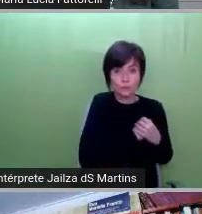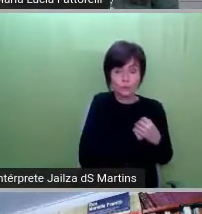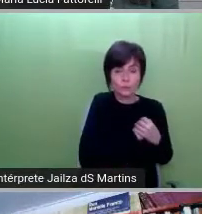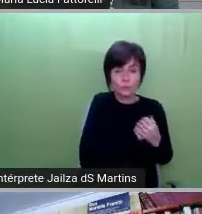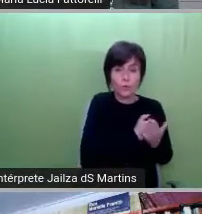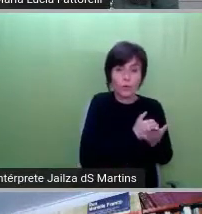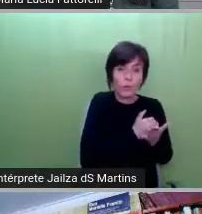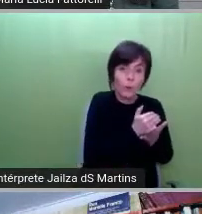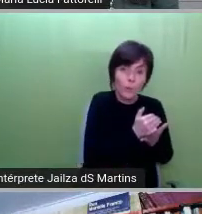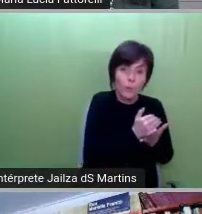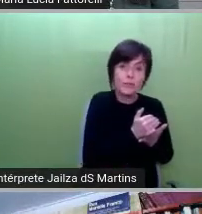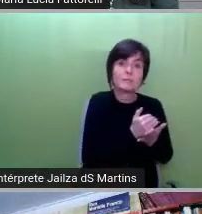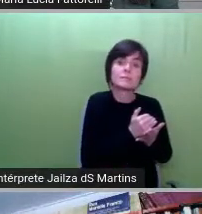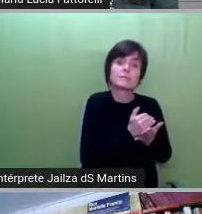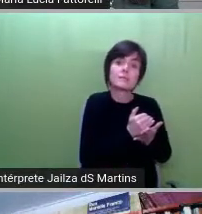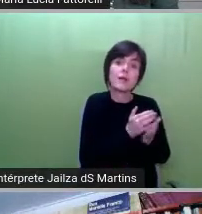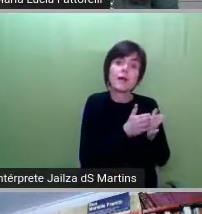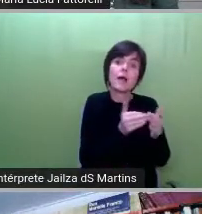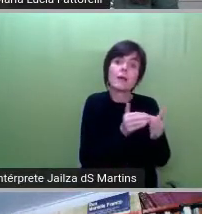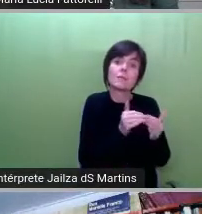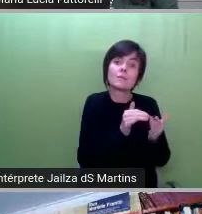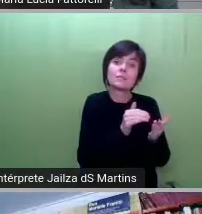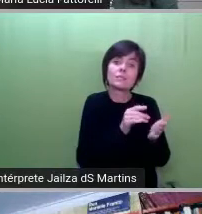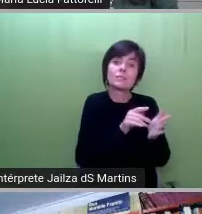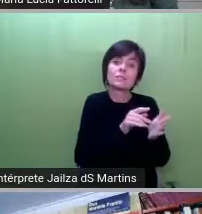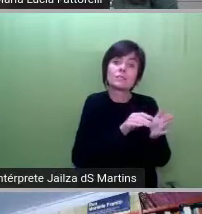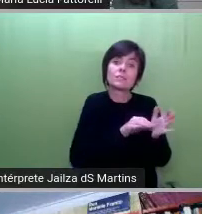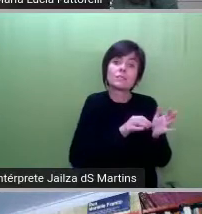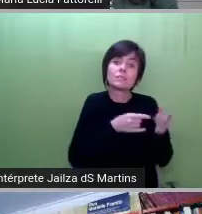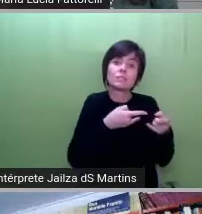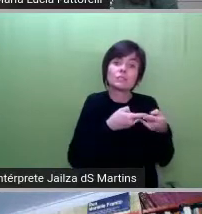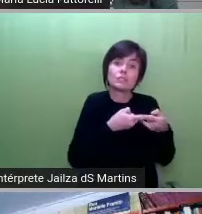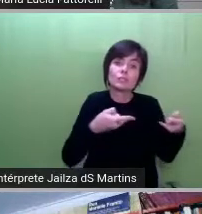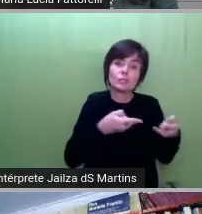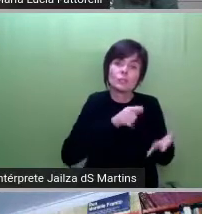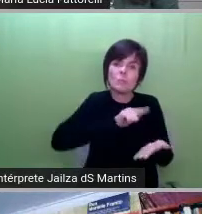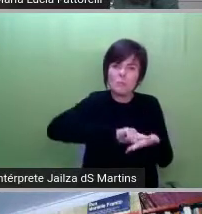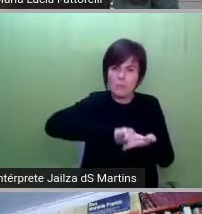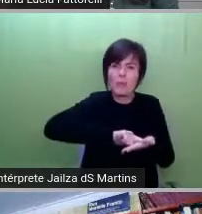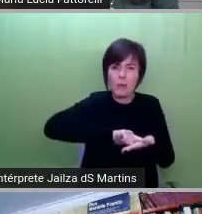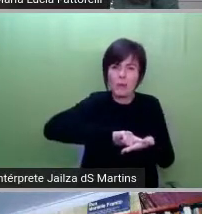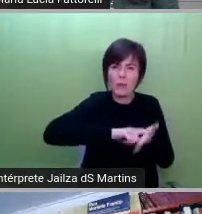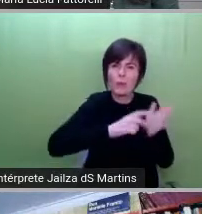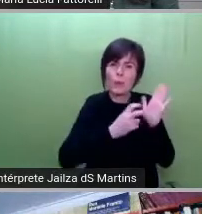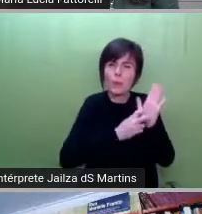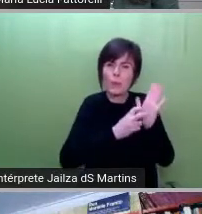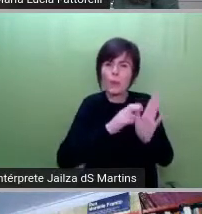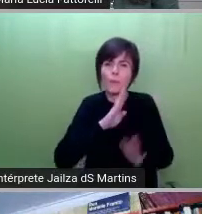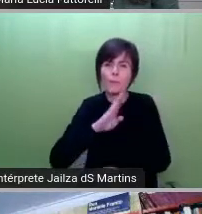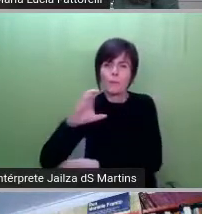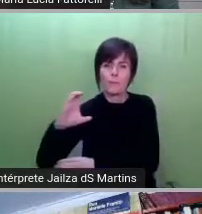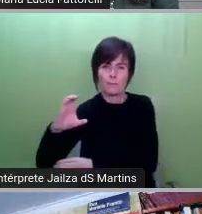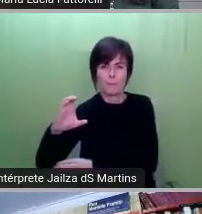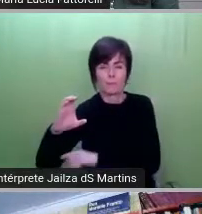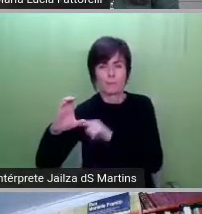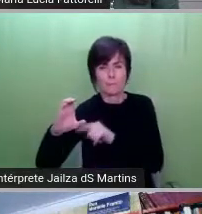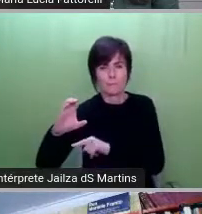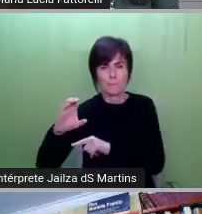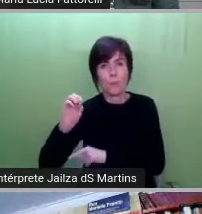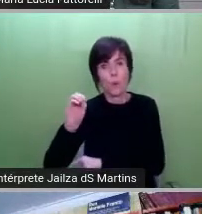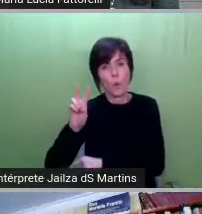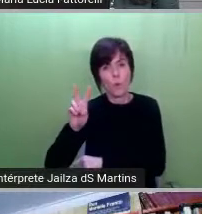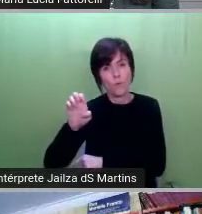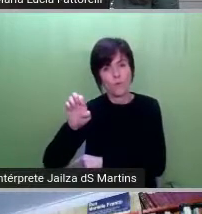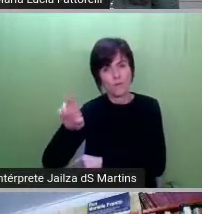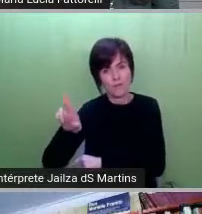começam a comprar títulos do Banco Central. Tá? Em operações de overnight.